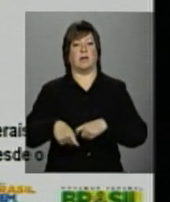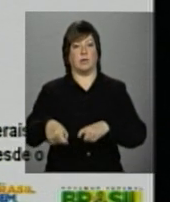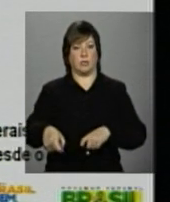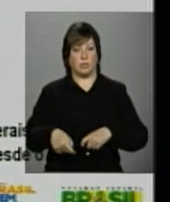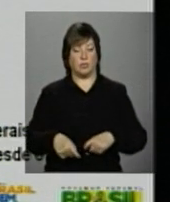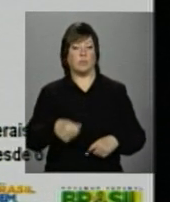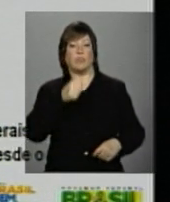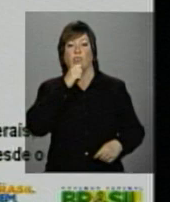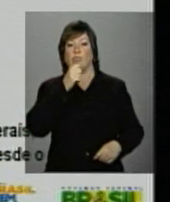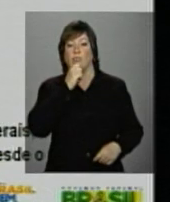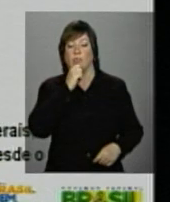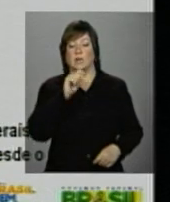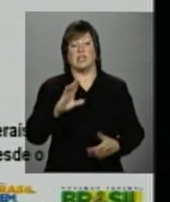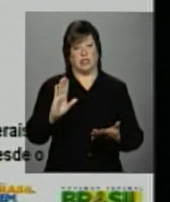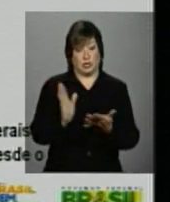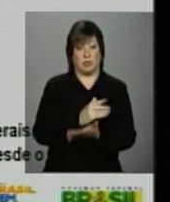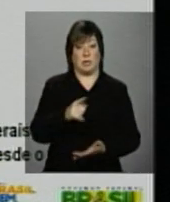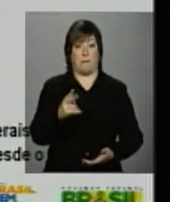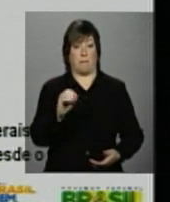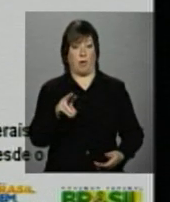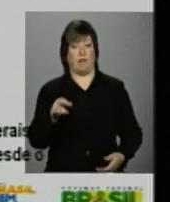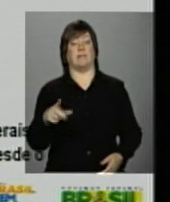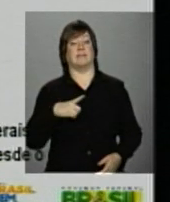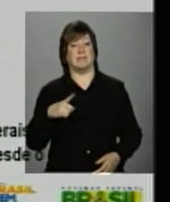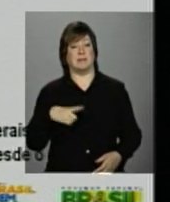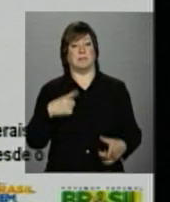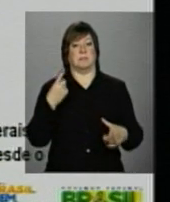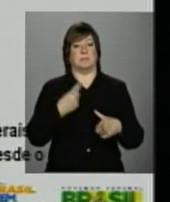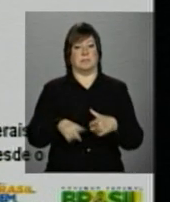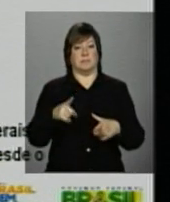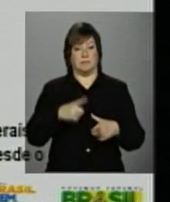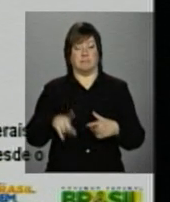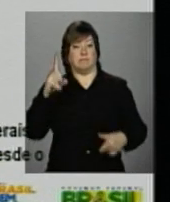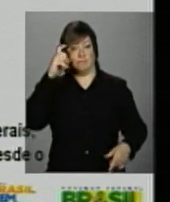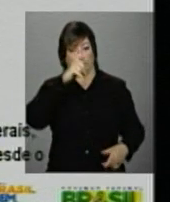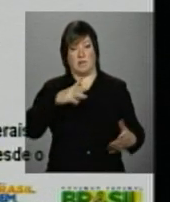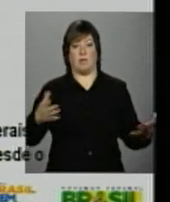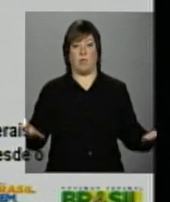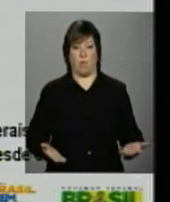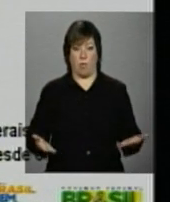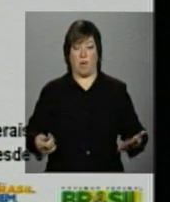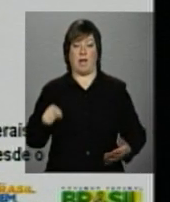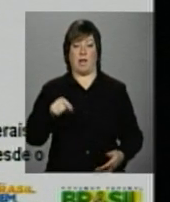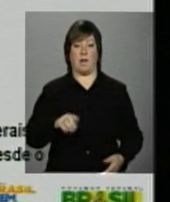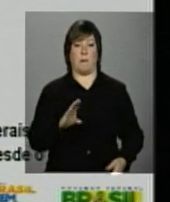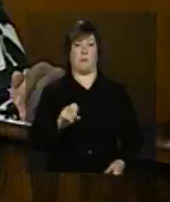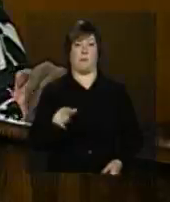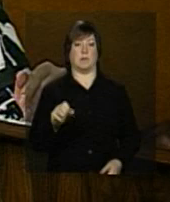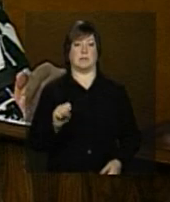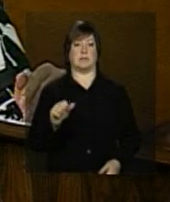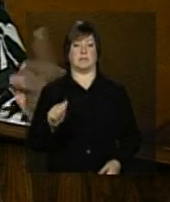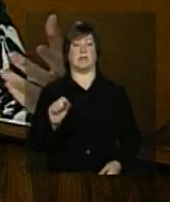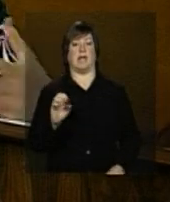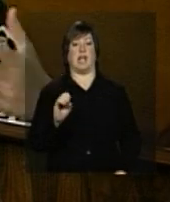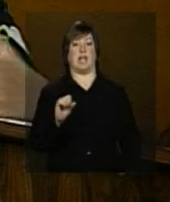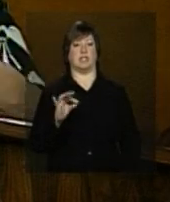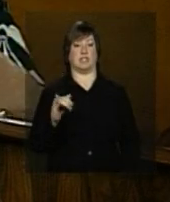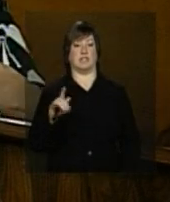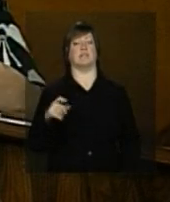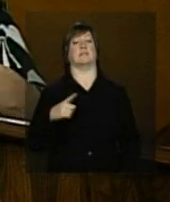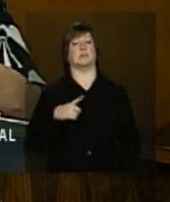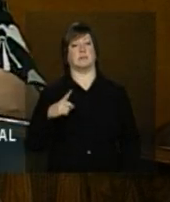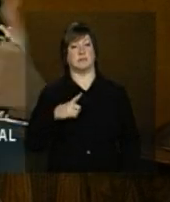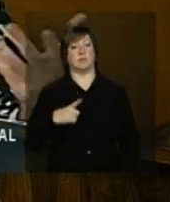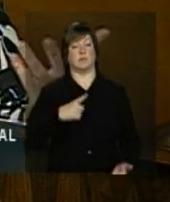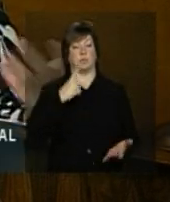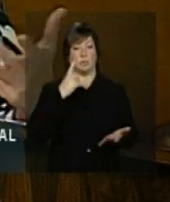tiveram tiraram Pronaf mas que estão passando por uma situação difícil essa bolsa estiagem na nossa avaliação ela cumpre